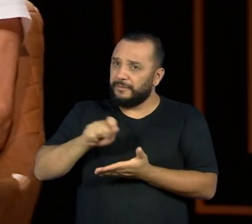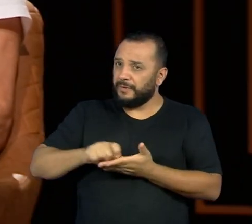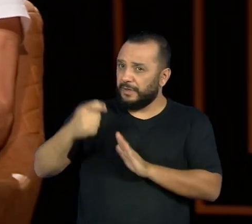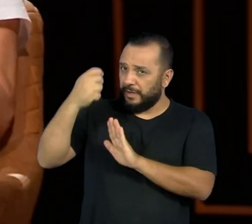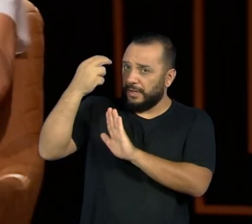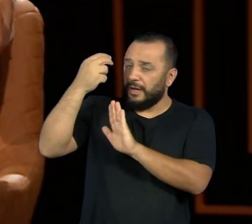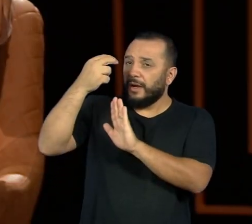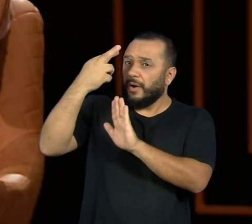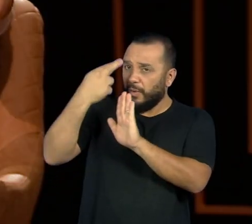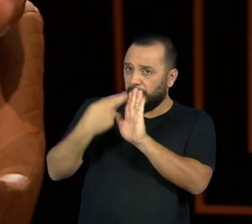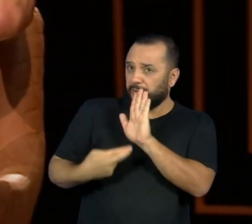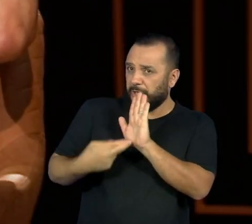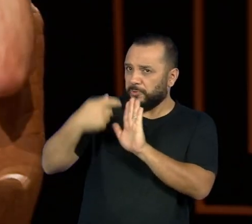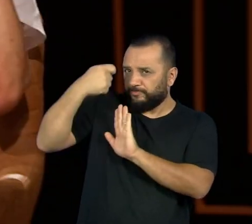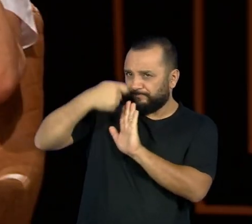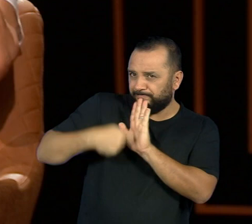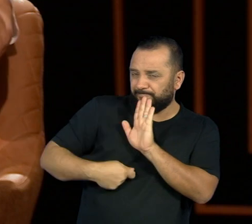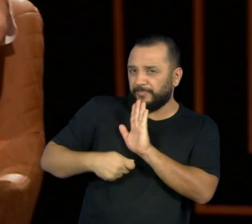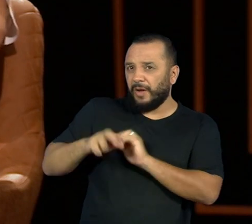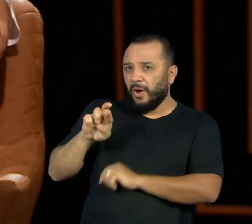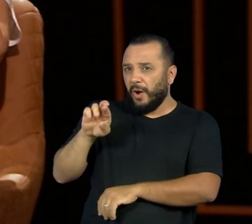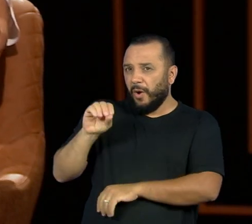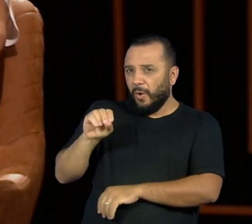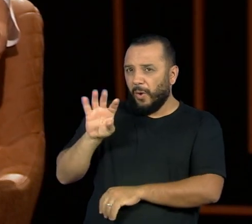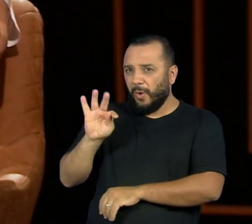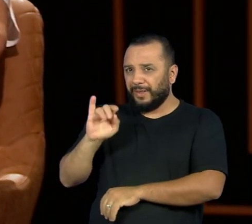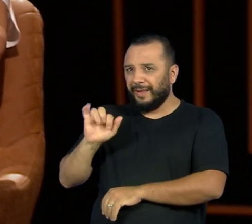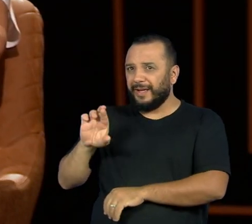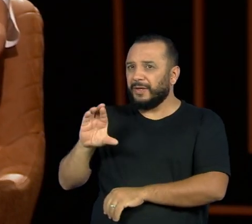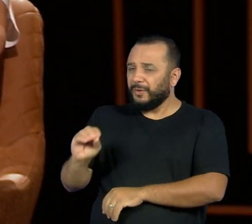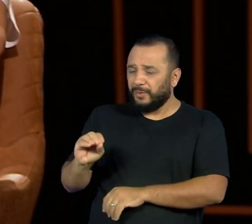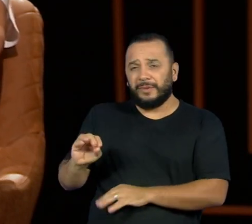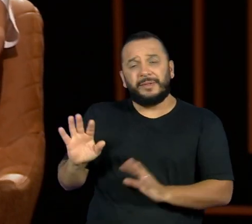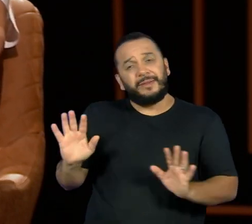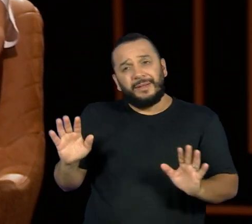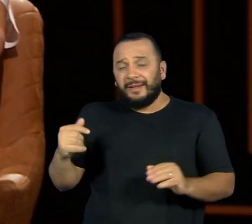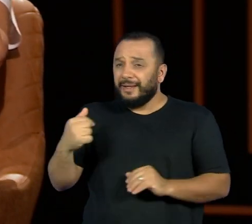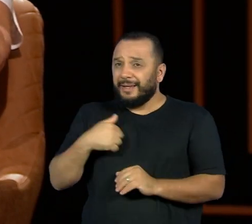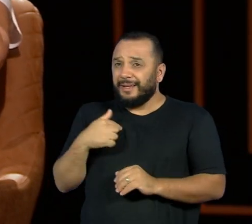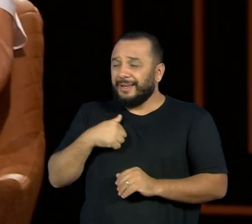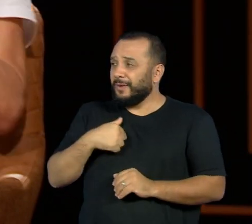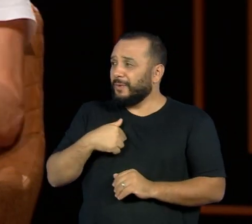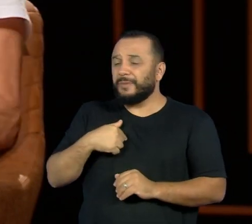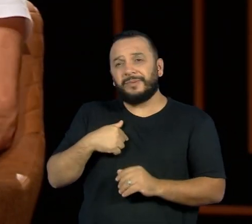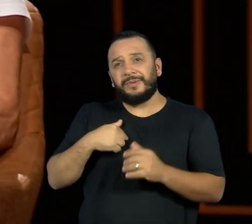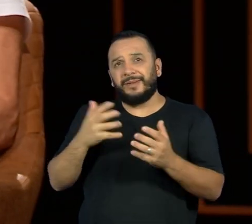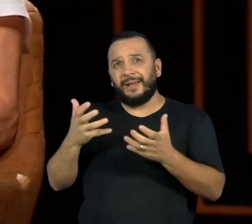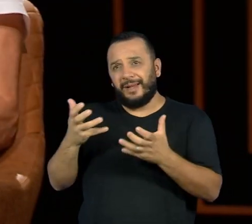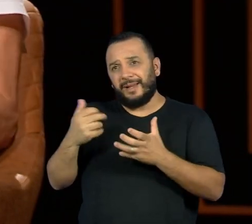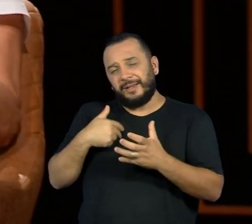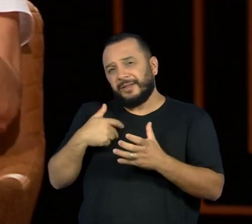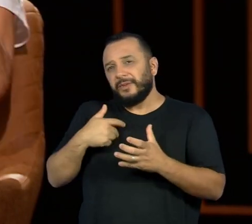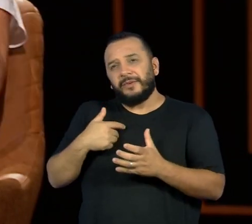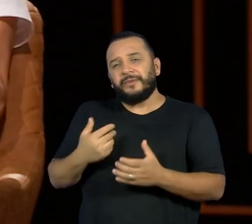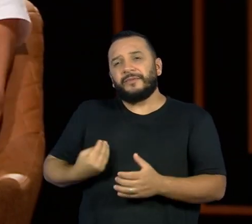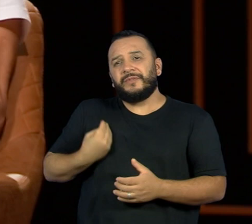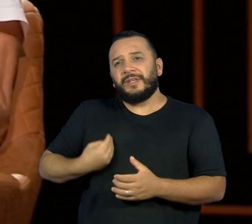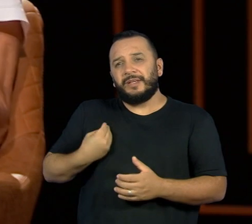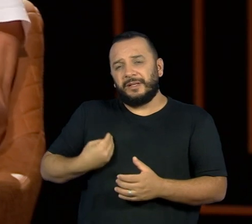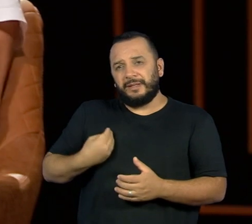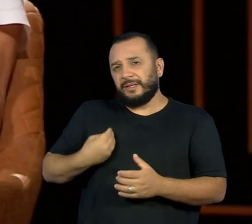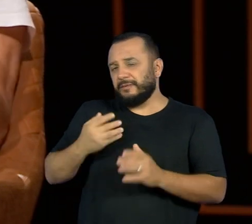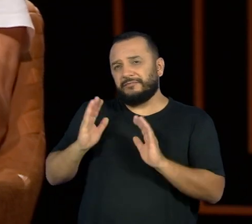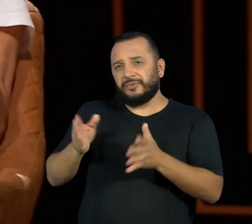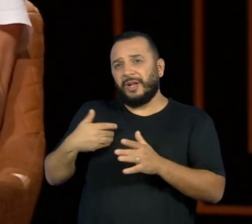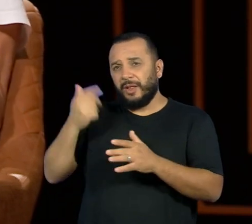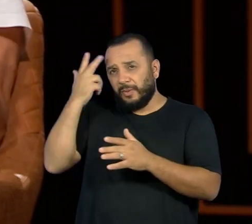uma realidade cruel, que não é para me ouvir do lado trágico, mas o lado 2 e 2 são 4. Para as mulheres mais